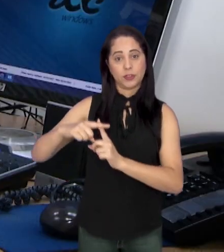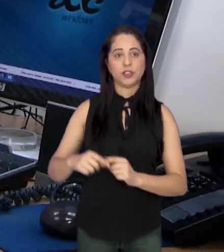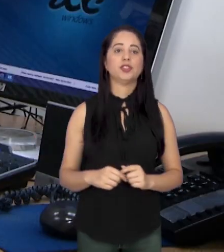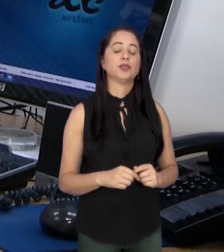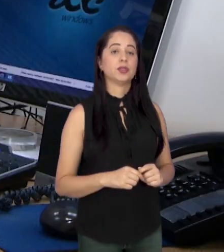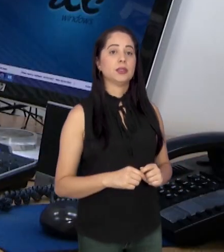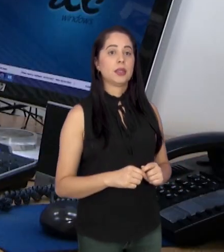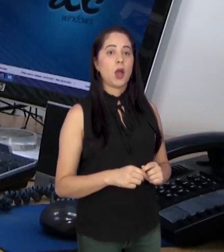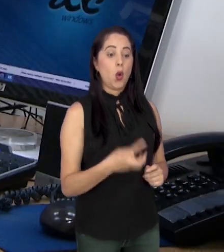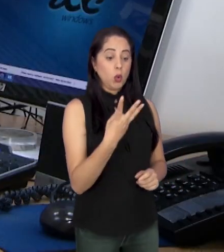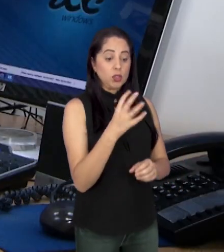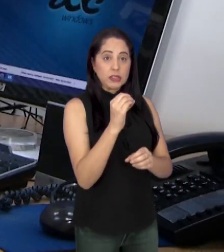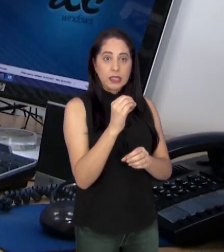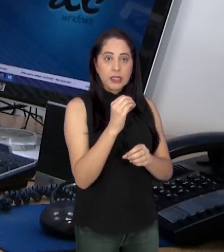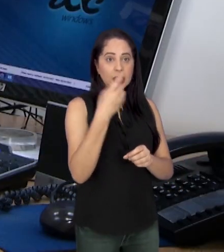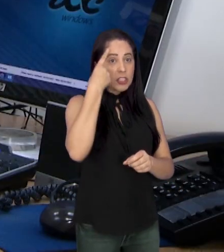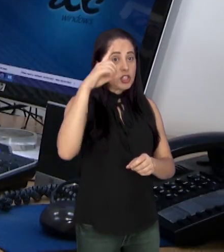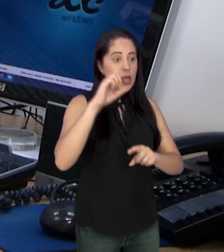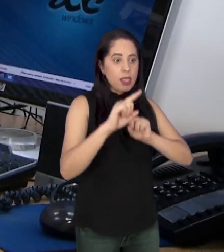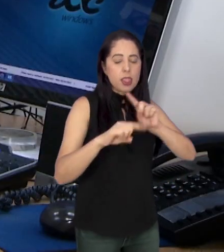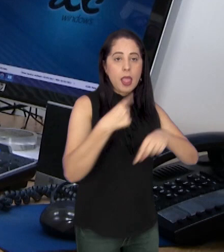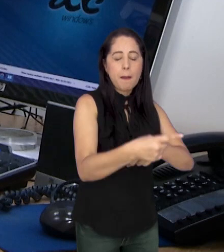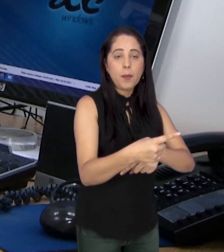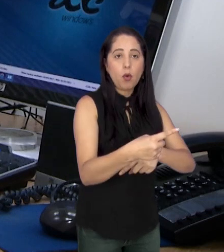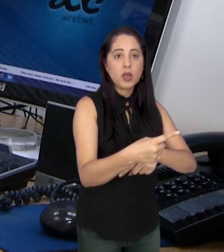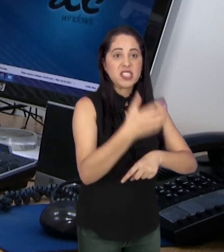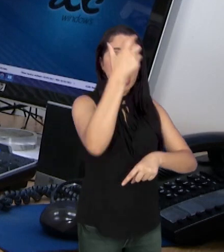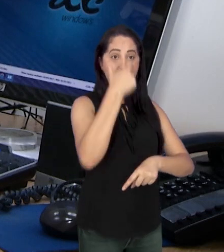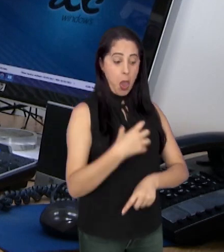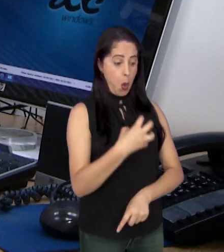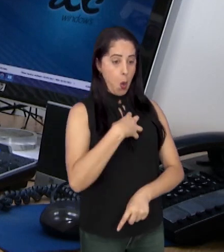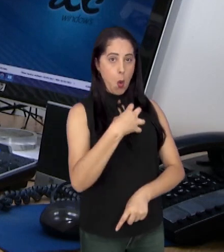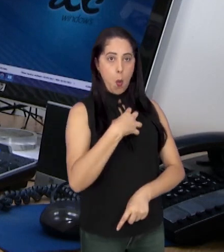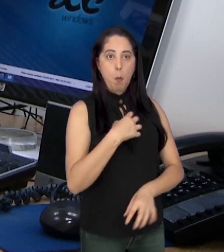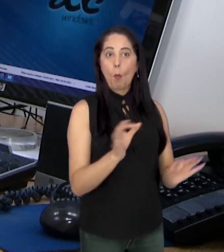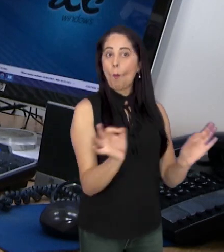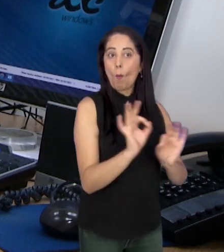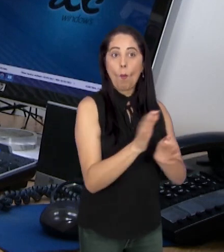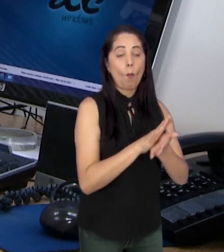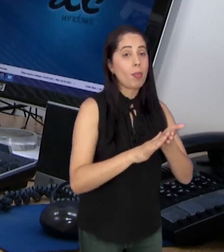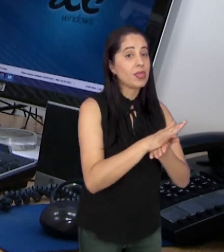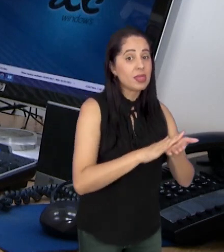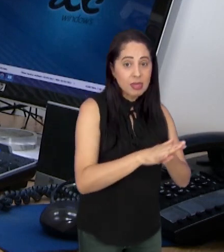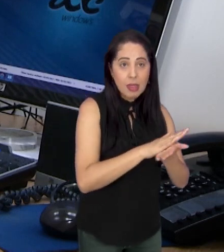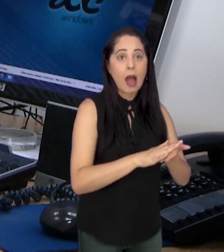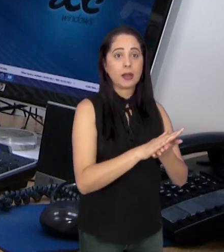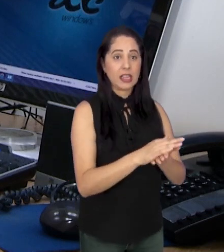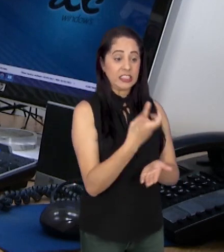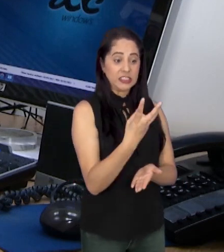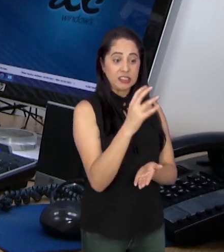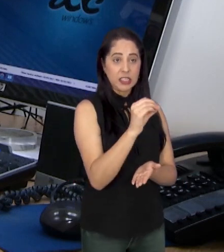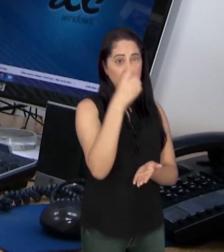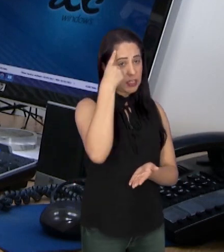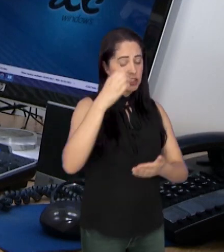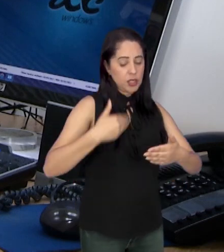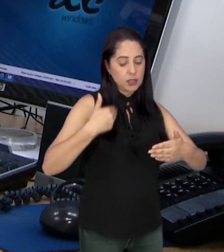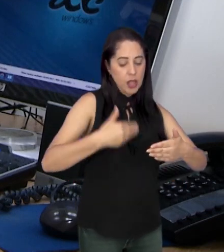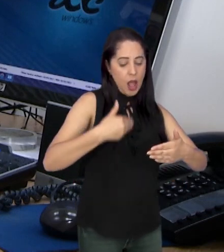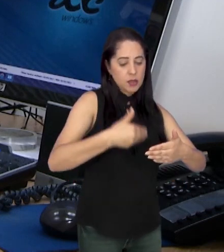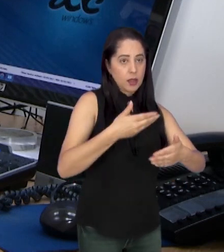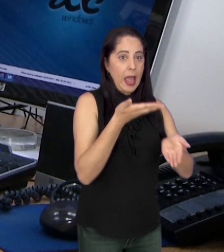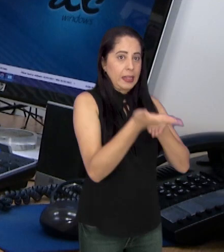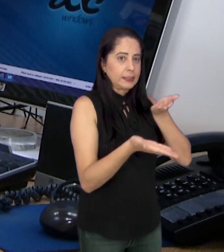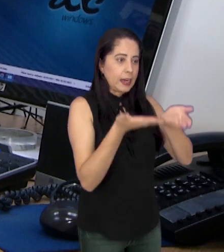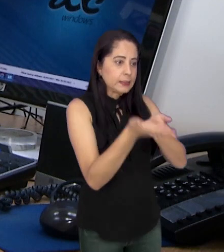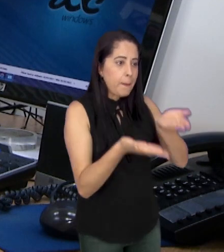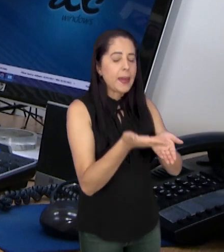que em 30 dias eu não tinha mais nenhum sintoma de inflamação. Foram 30 dias dentro desse tratamento, fazendo melhores